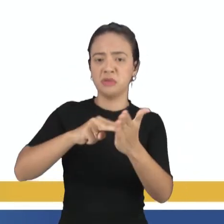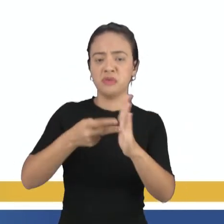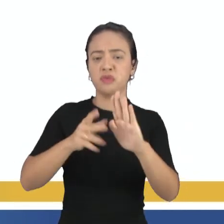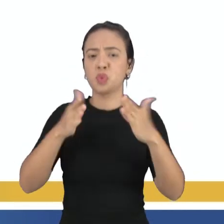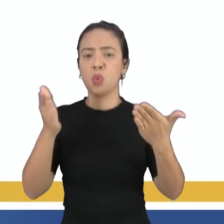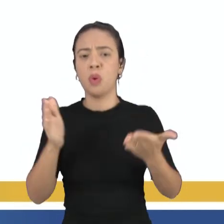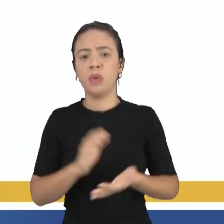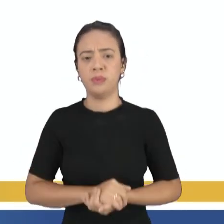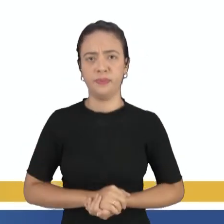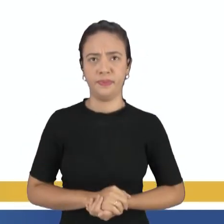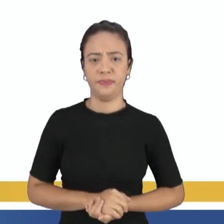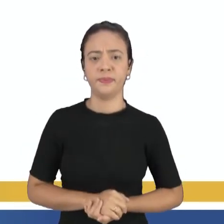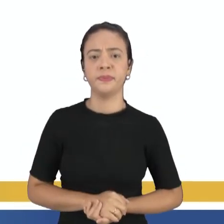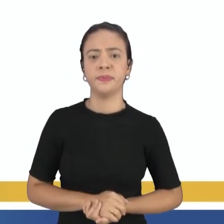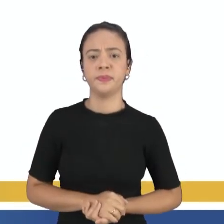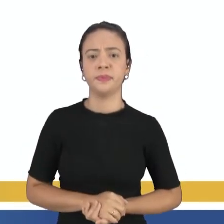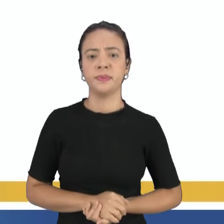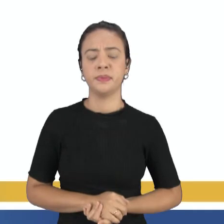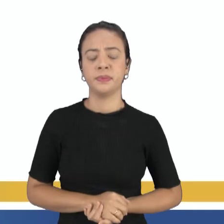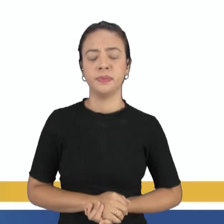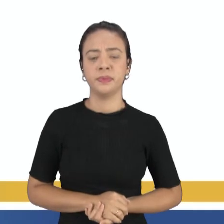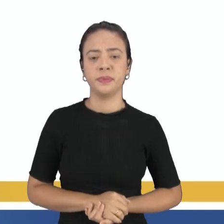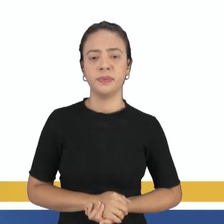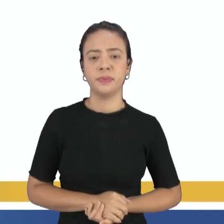simetria? Vamos lá?